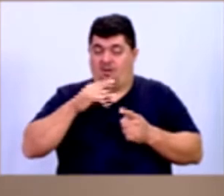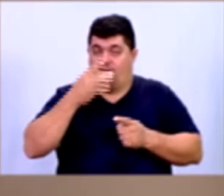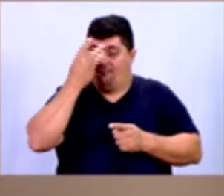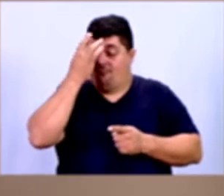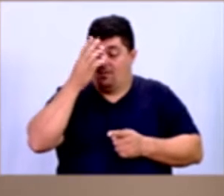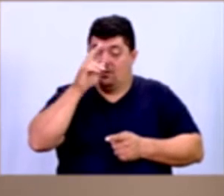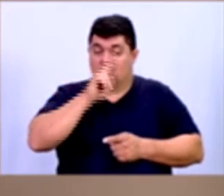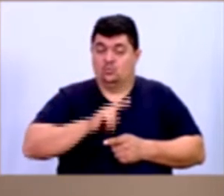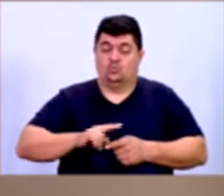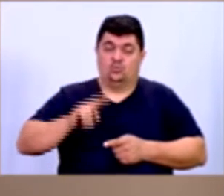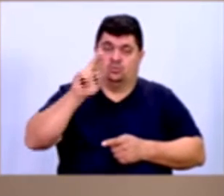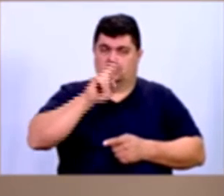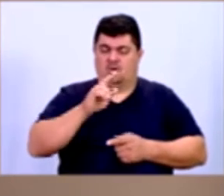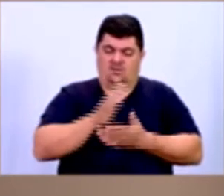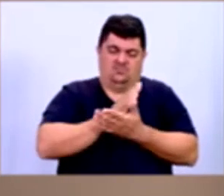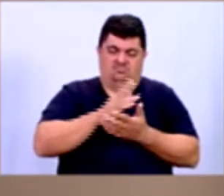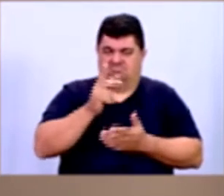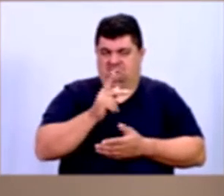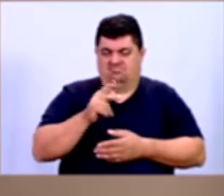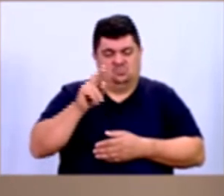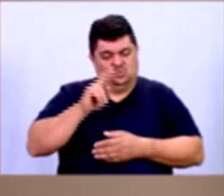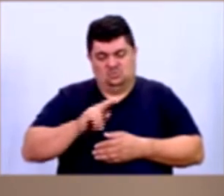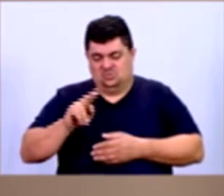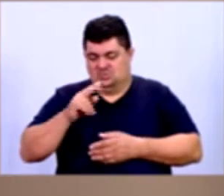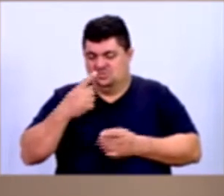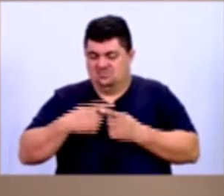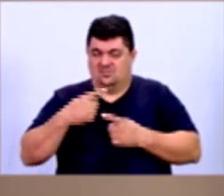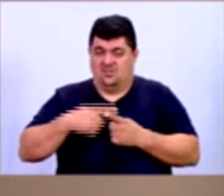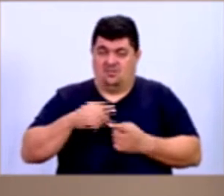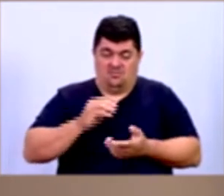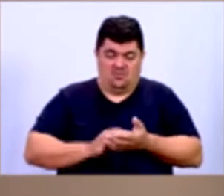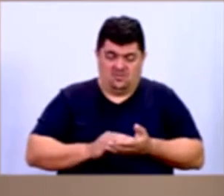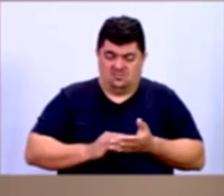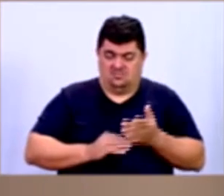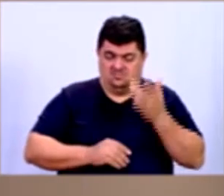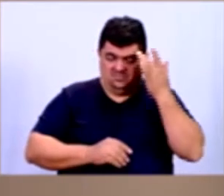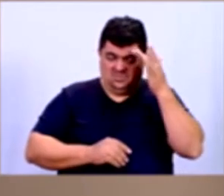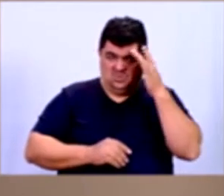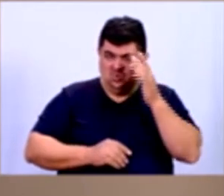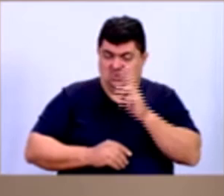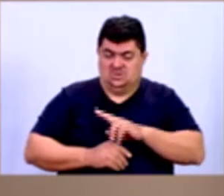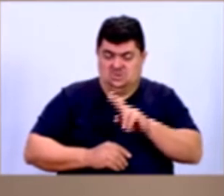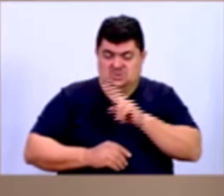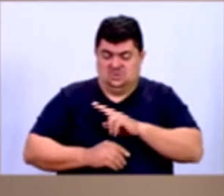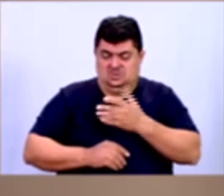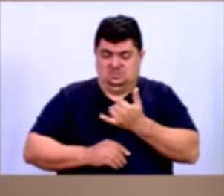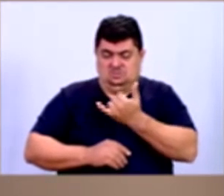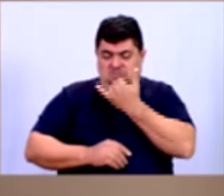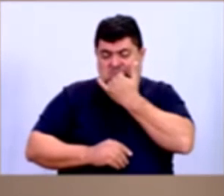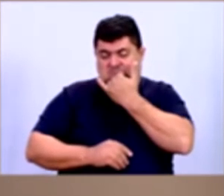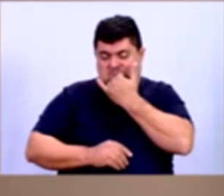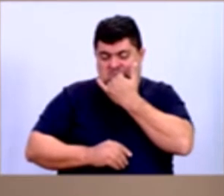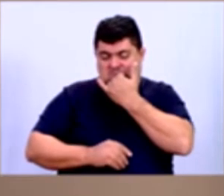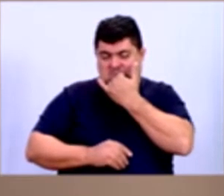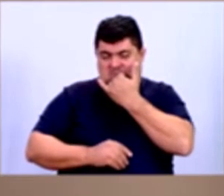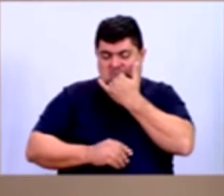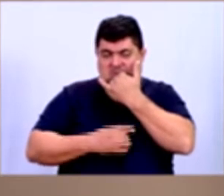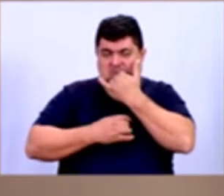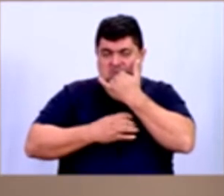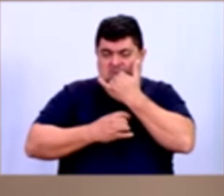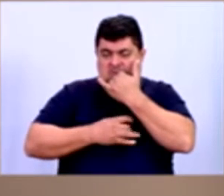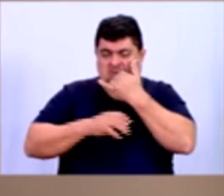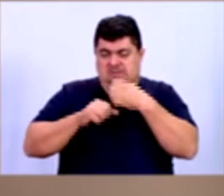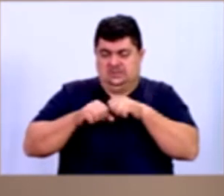como professores, deixamos de usar determinados recursos por falta de propriedade na manipulação deste material, ou por falta de propriedade